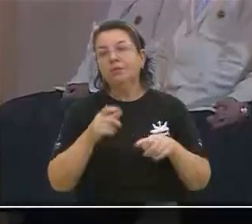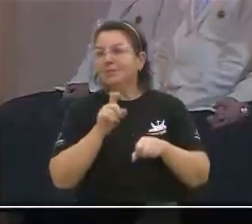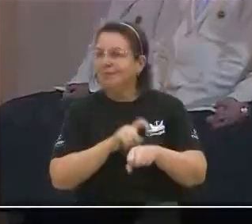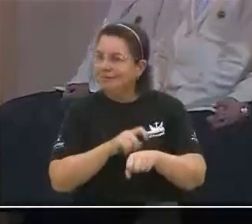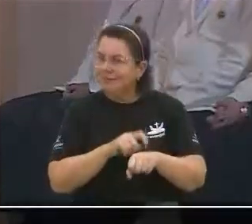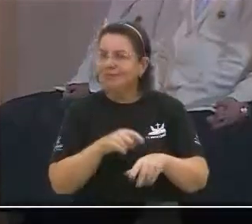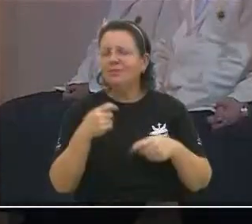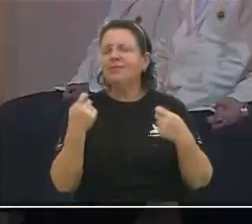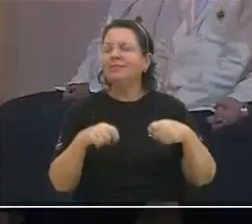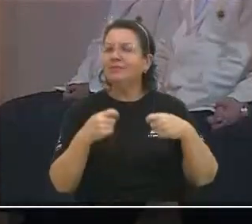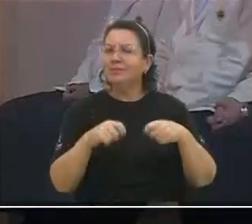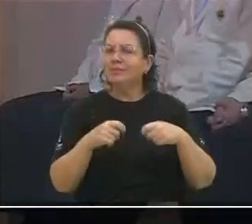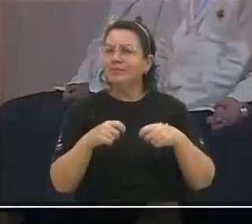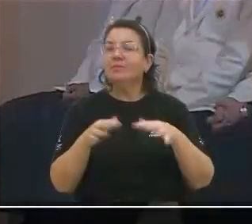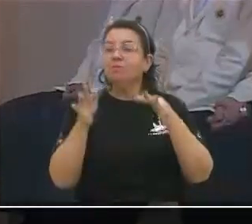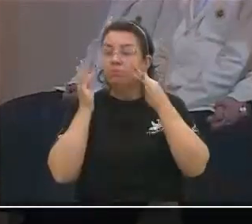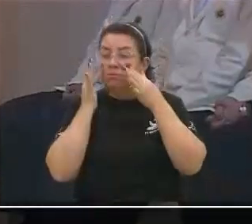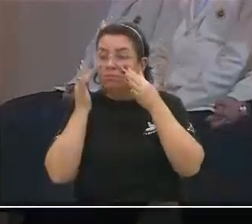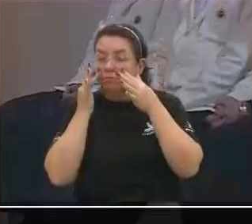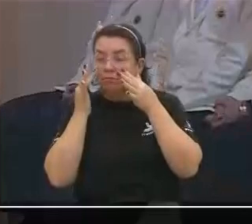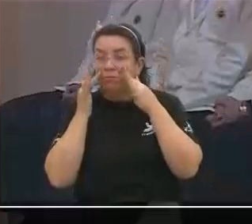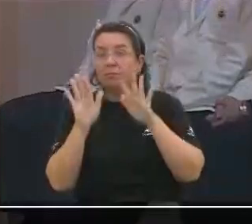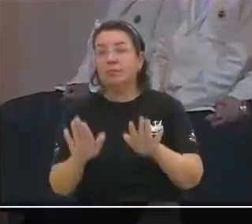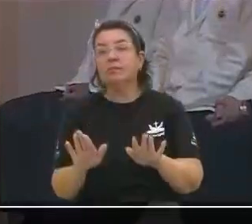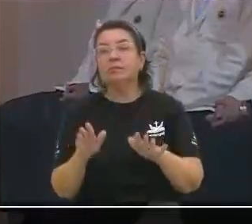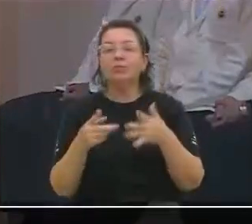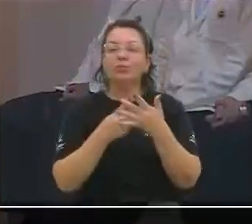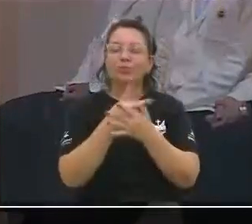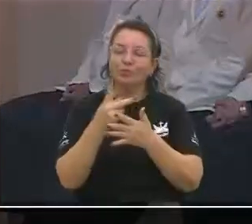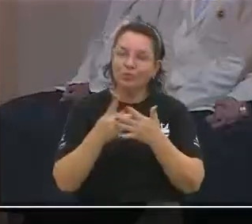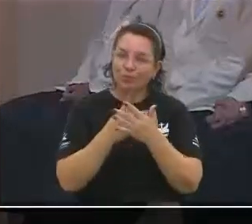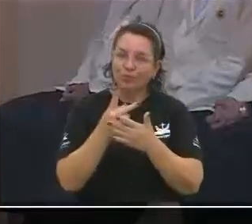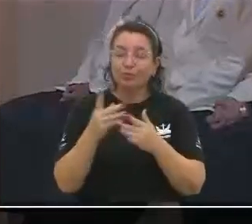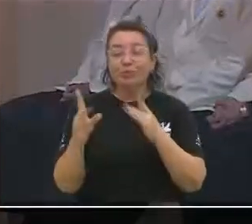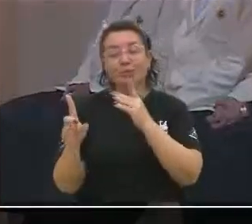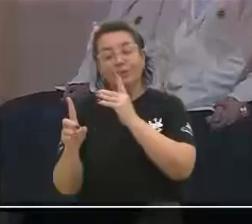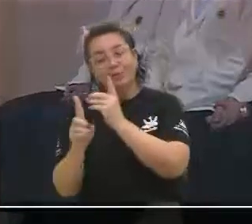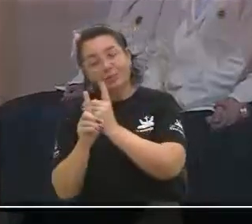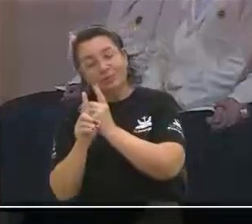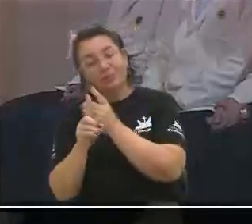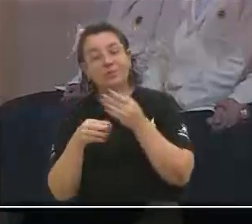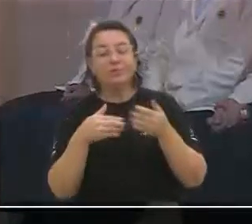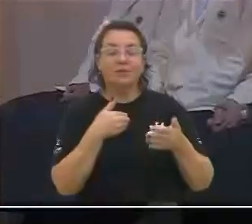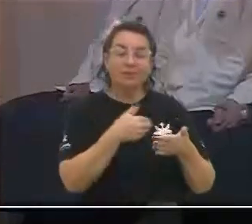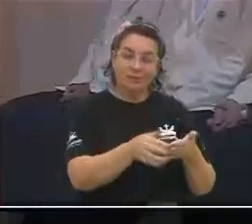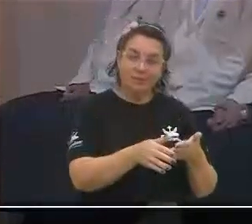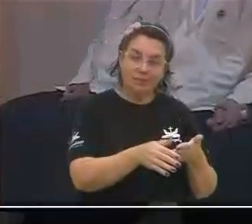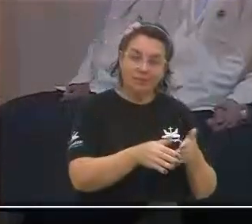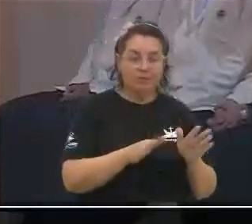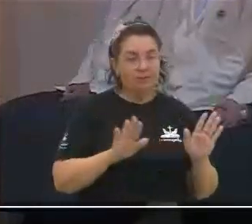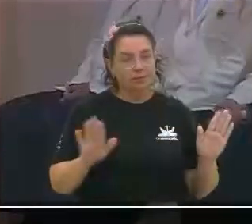tempo de discernimento busca achados e perdidos